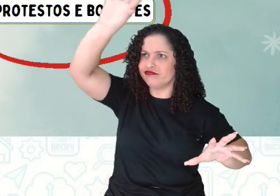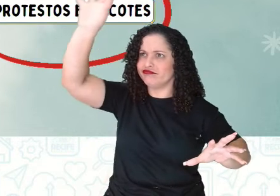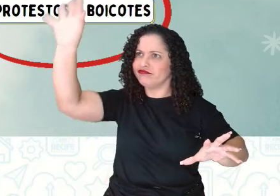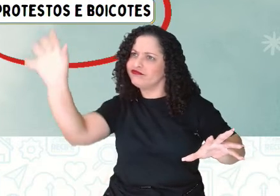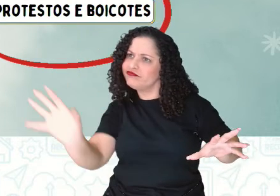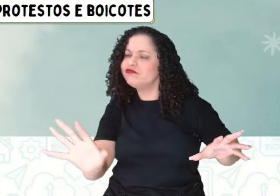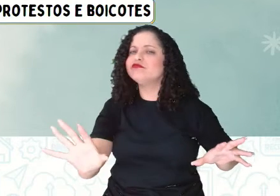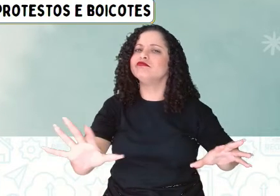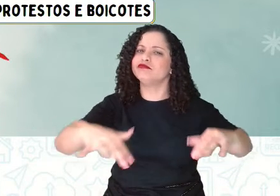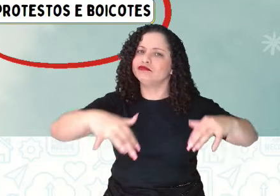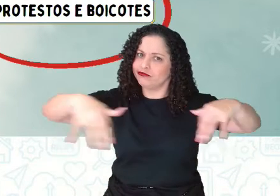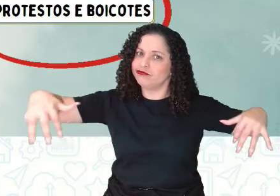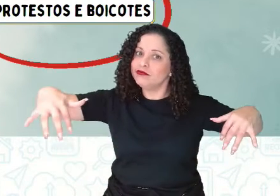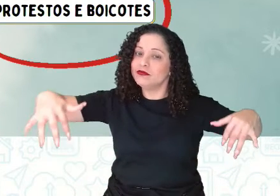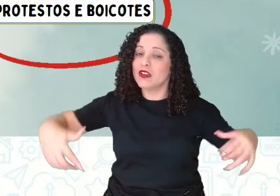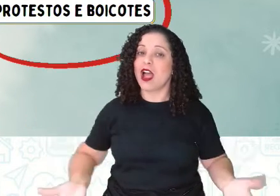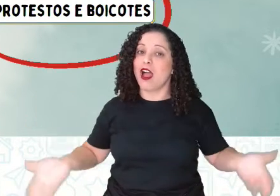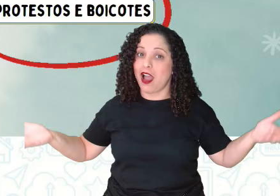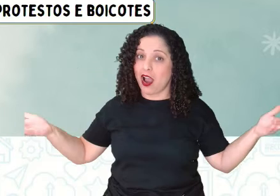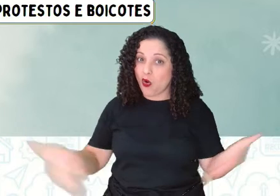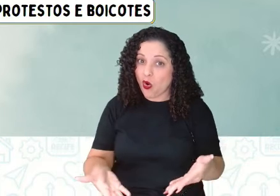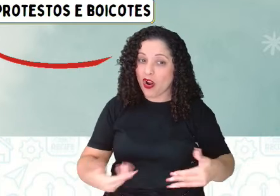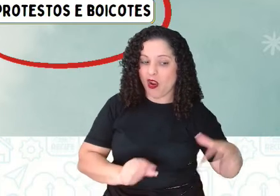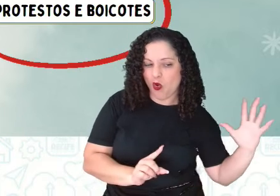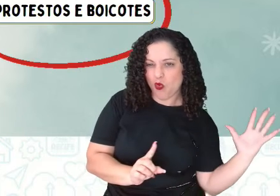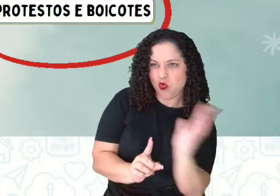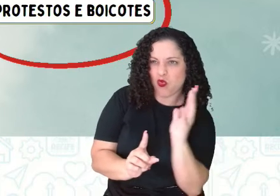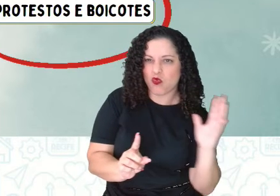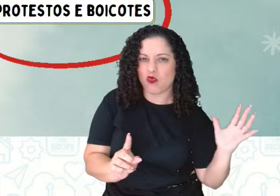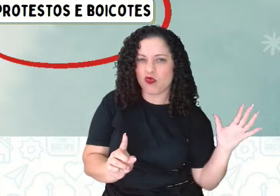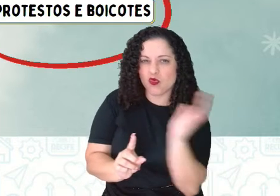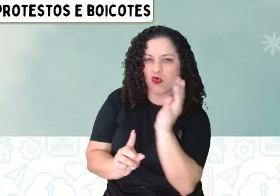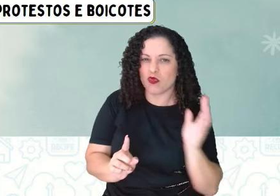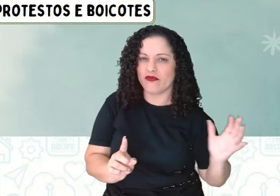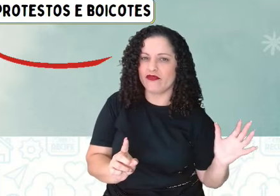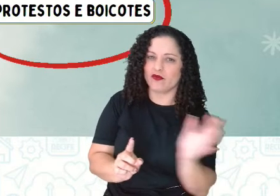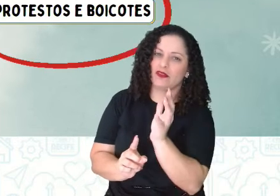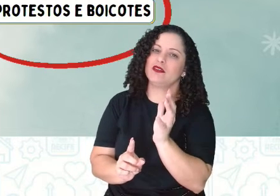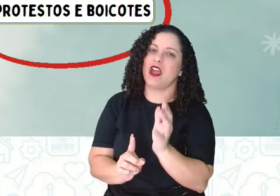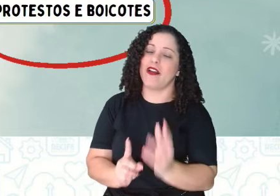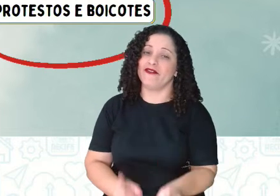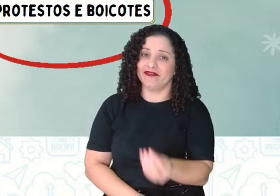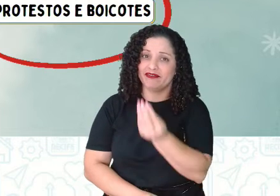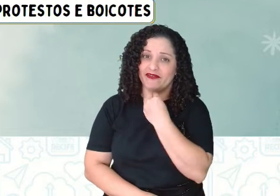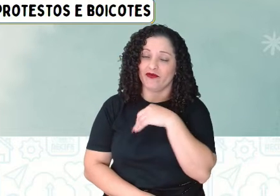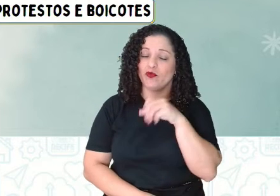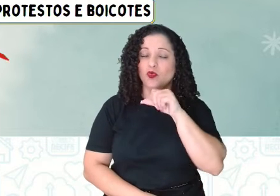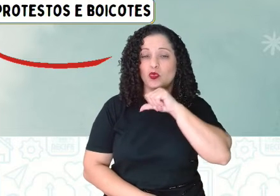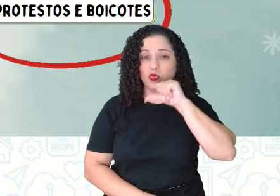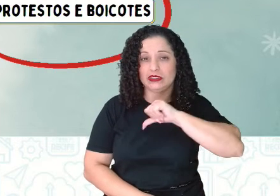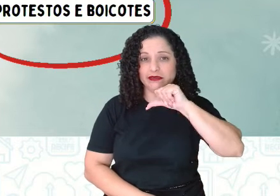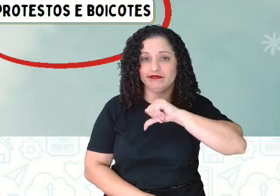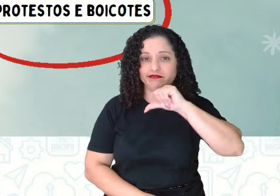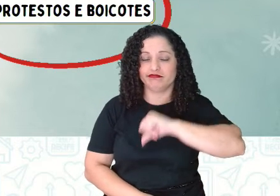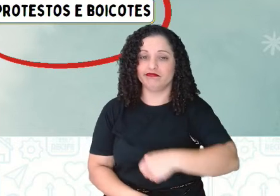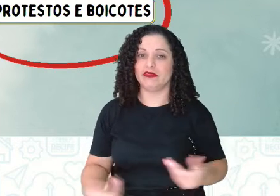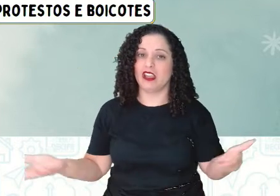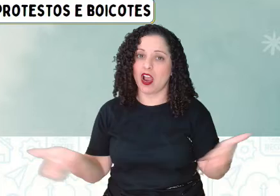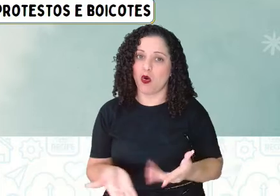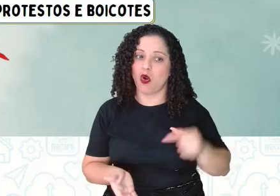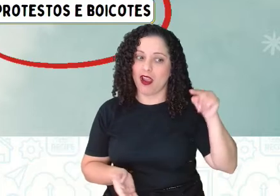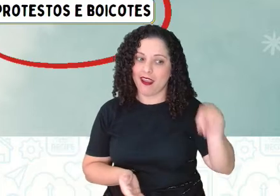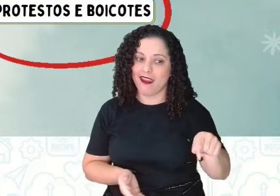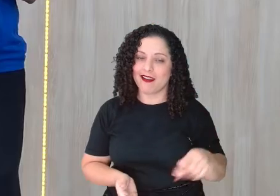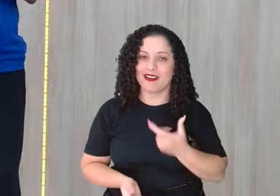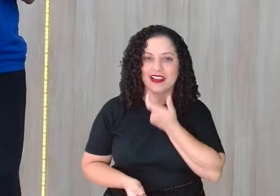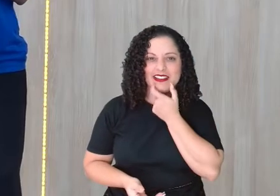muito, então era boa, agora enfraquece. E aí começam algumas leis que a Inglaterra, né,